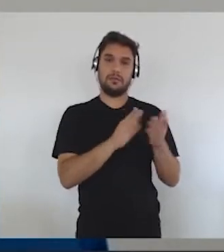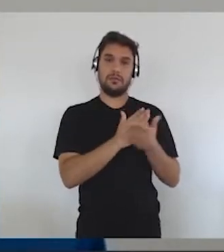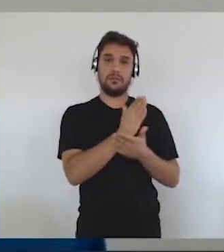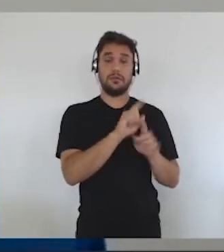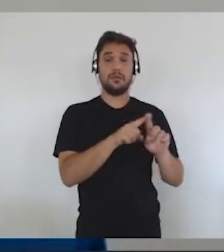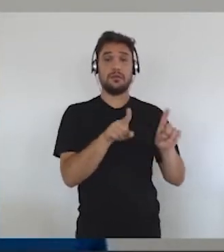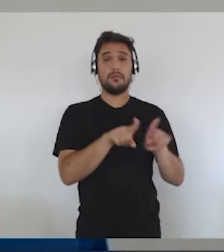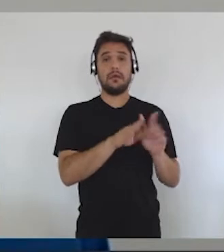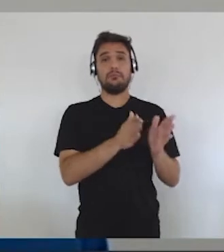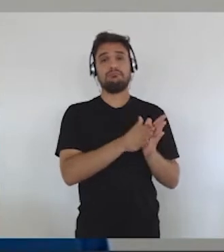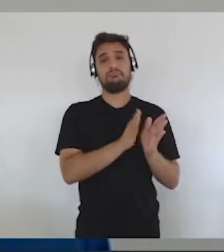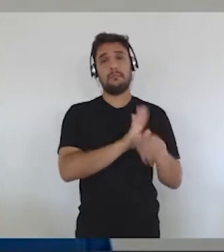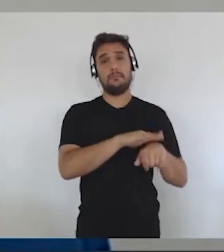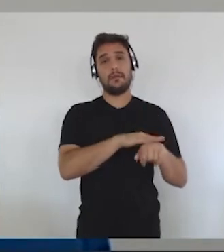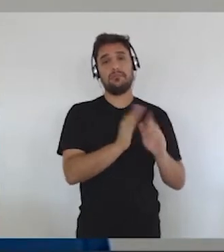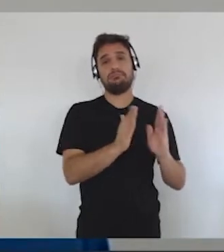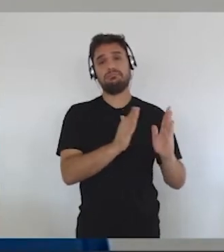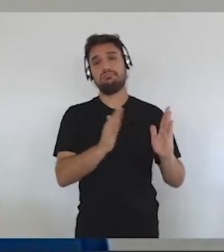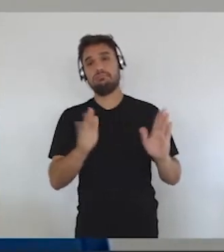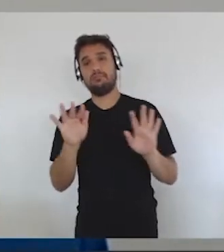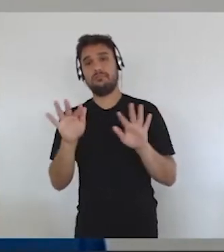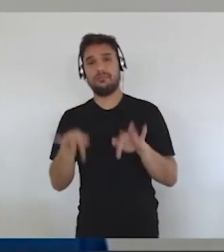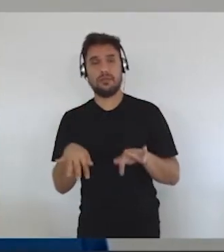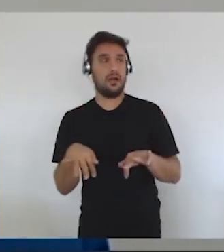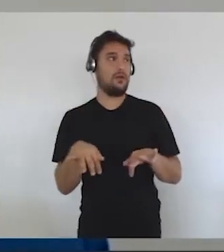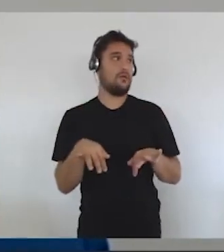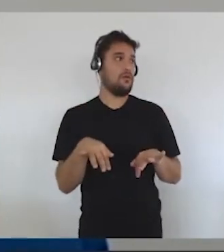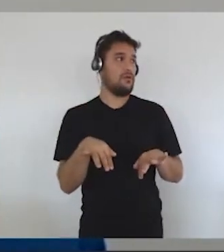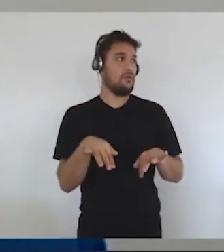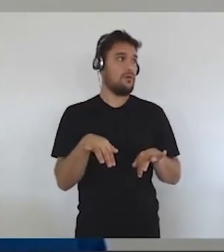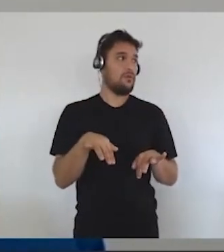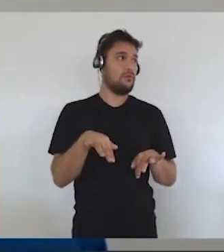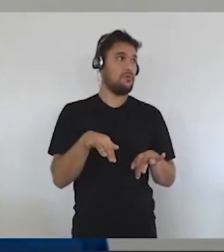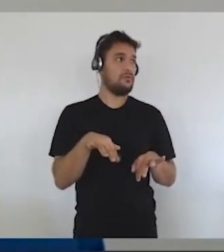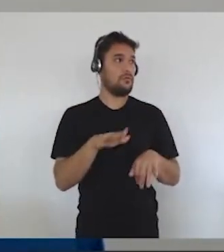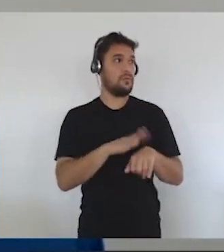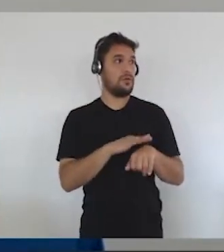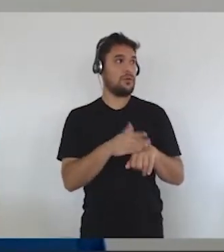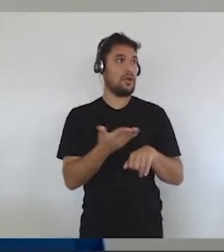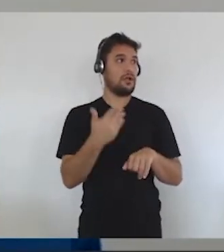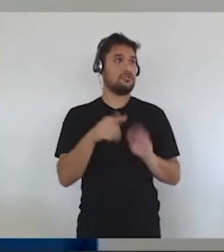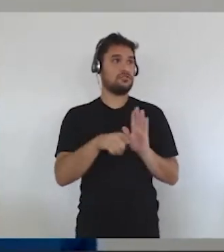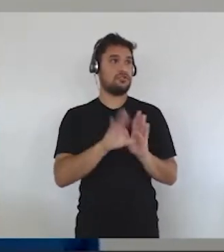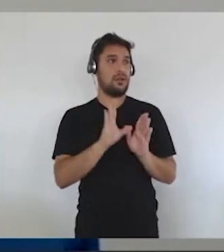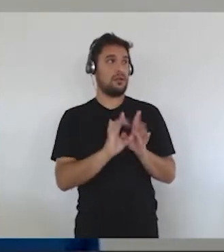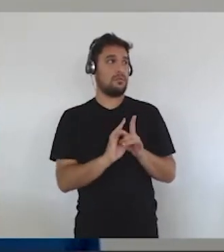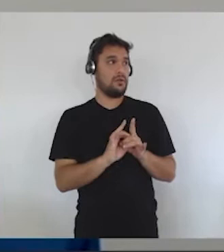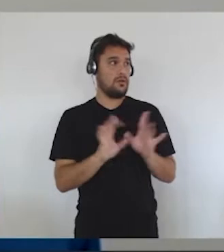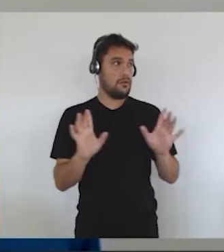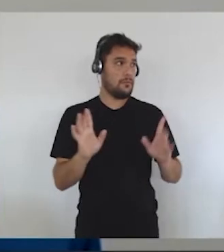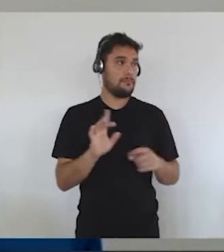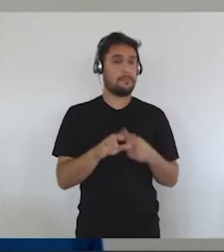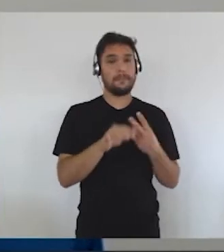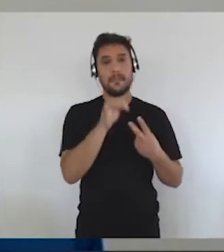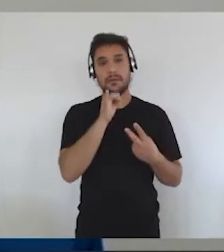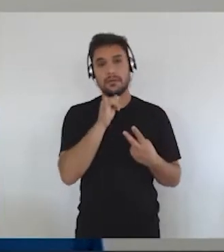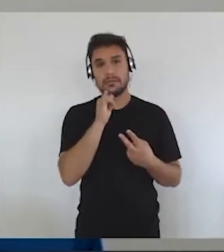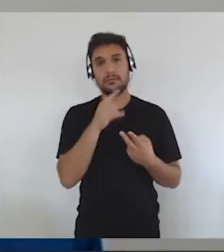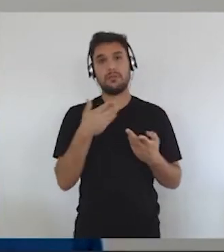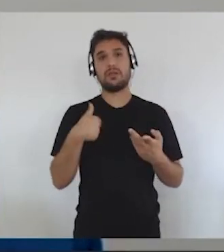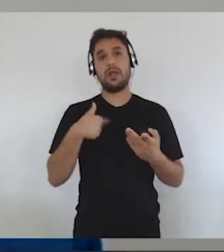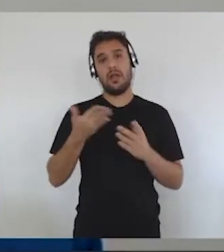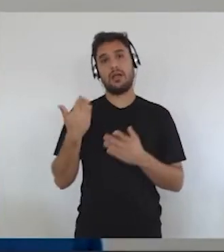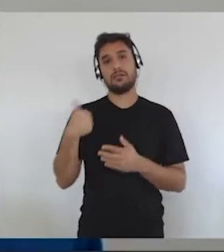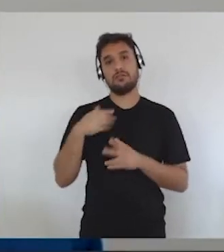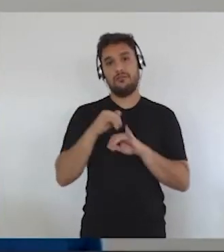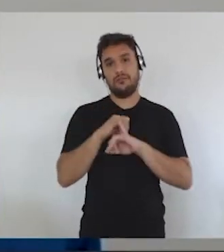final para esse período, que não era muito distante daquele regresso que foi antecipado, no caso específico que eu estou